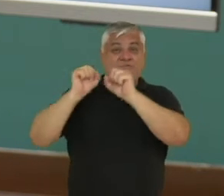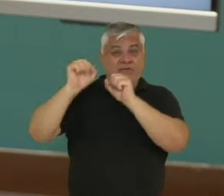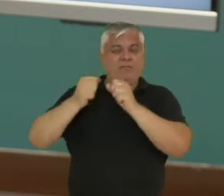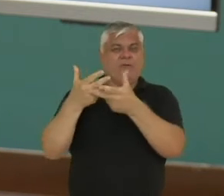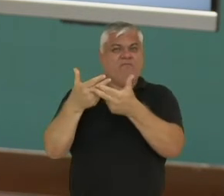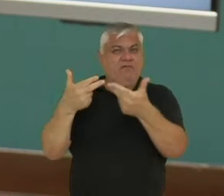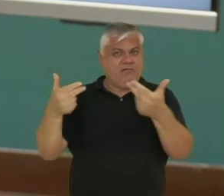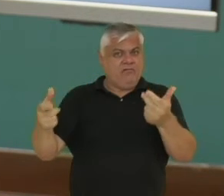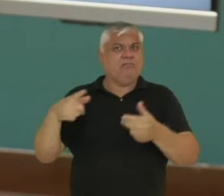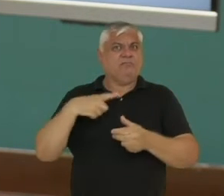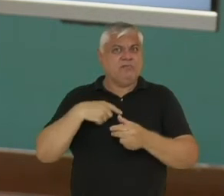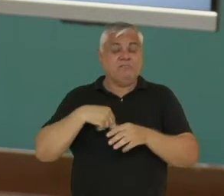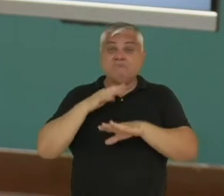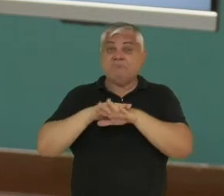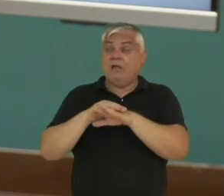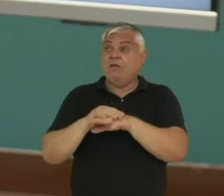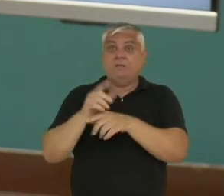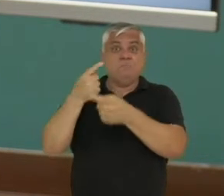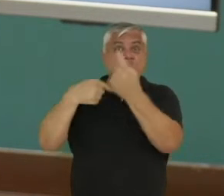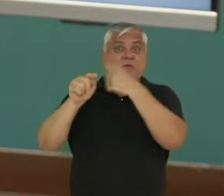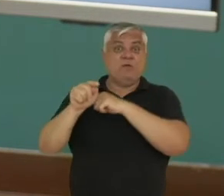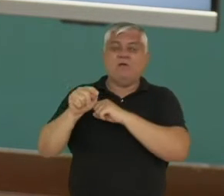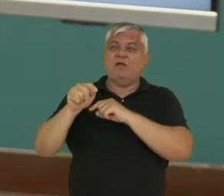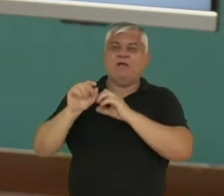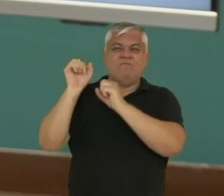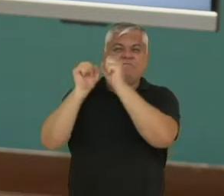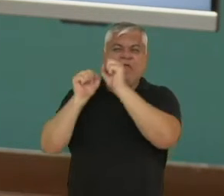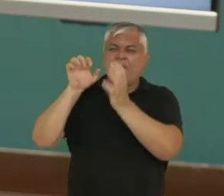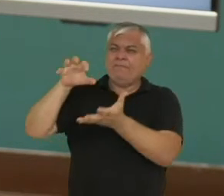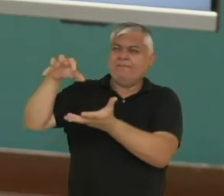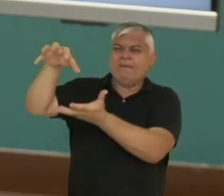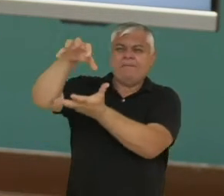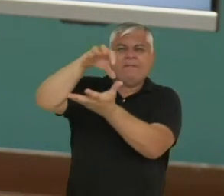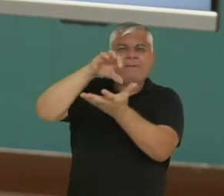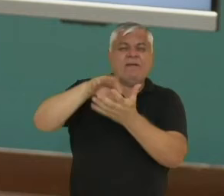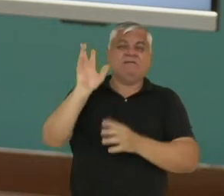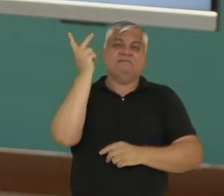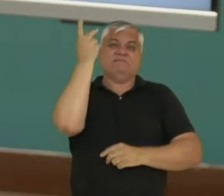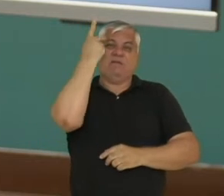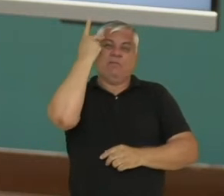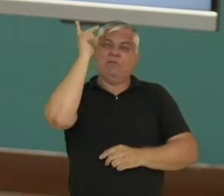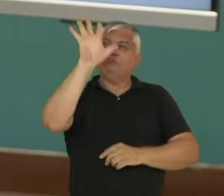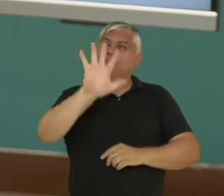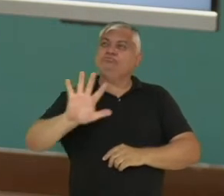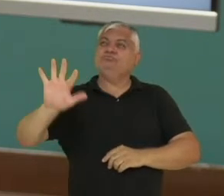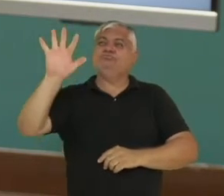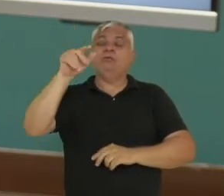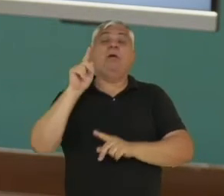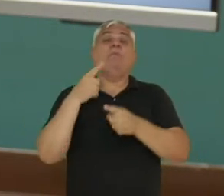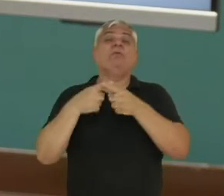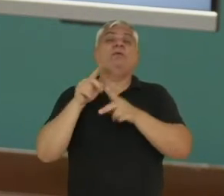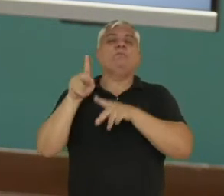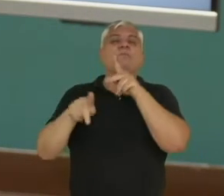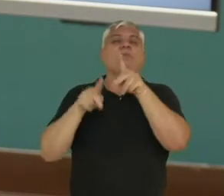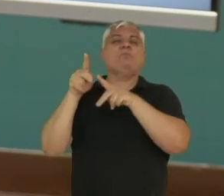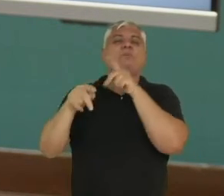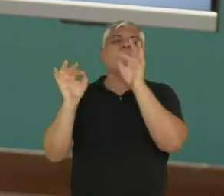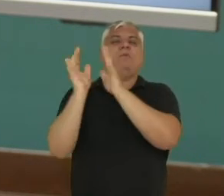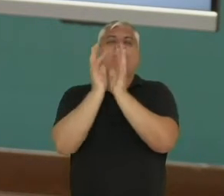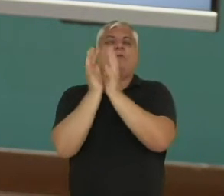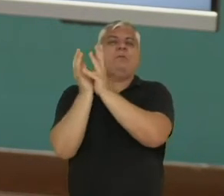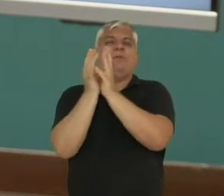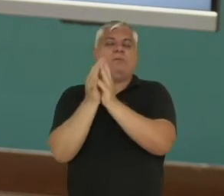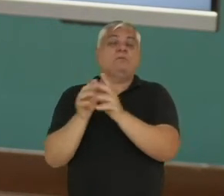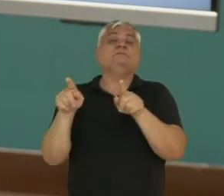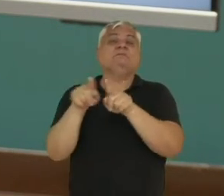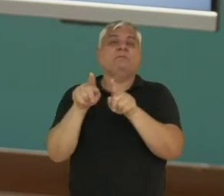indústrias também, né? Então essa região atraiu muitas indústrias justamente porque tem uma grande população nessa região e